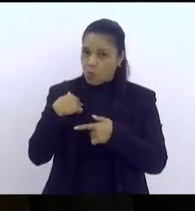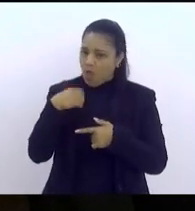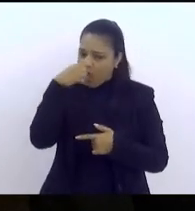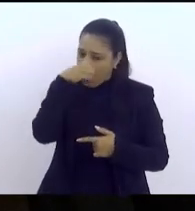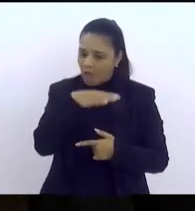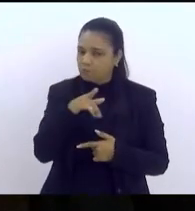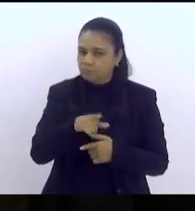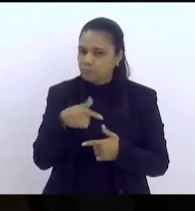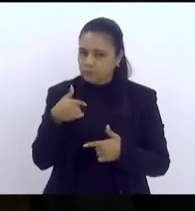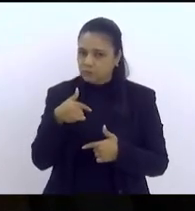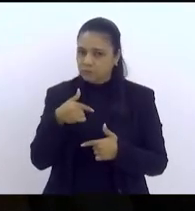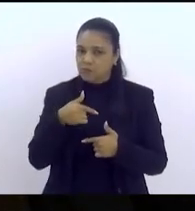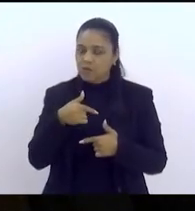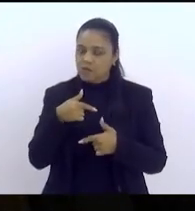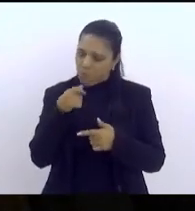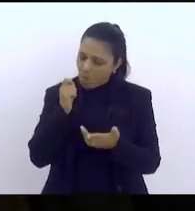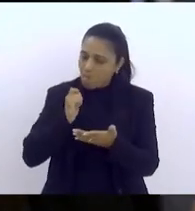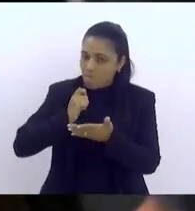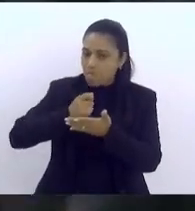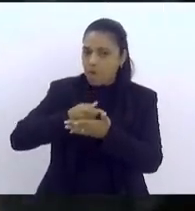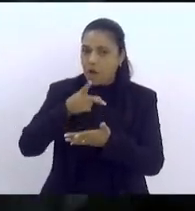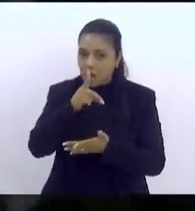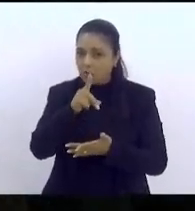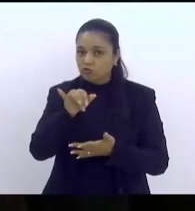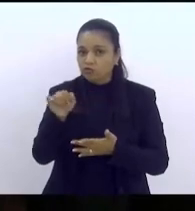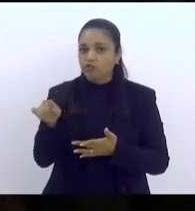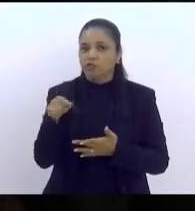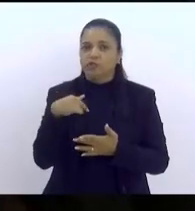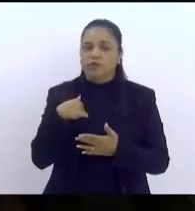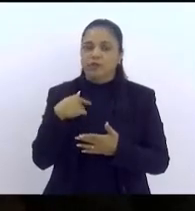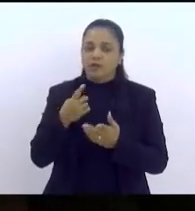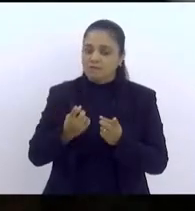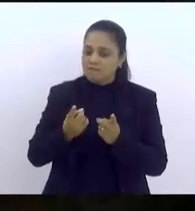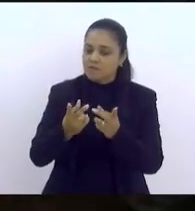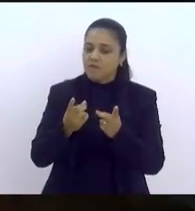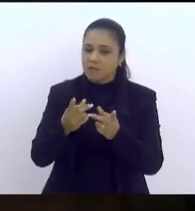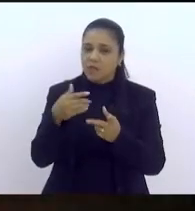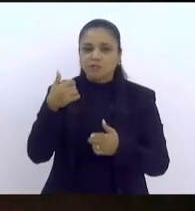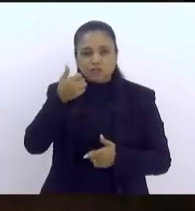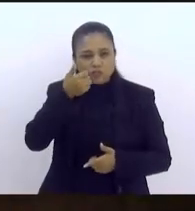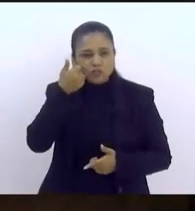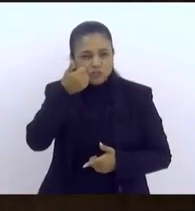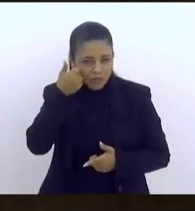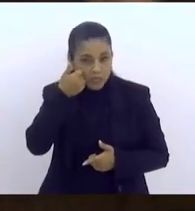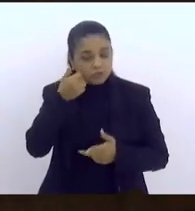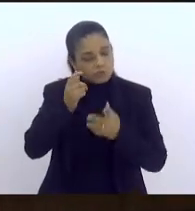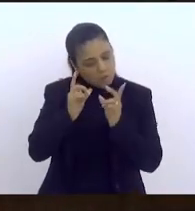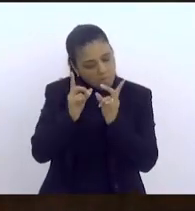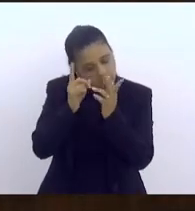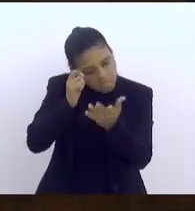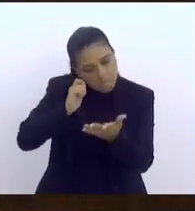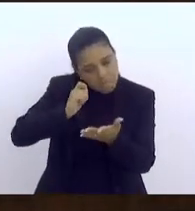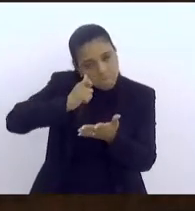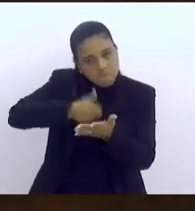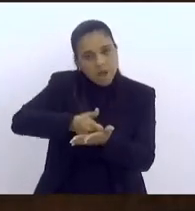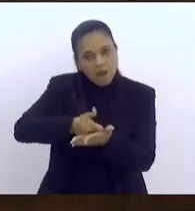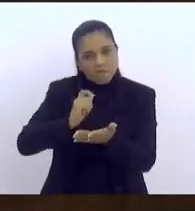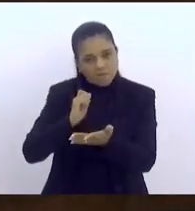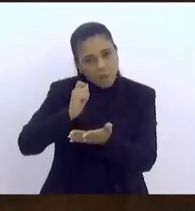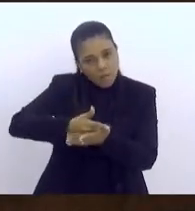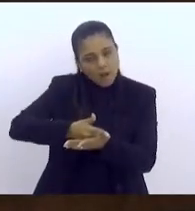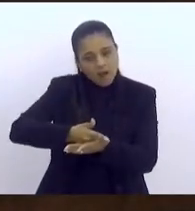dia dele. Não é o que ele ia ganhar lá com o chicletinho dele, ele vai levar, não